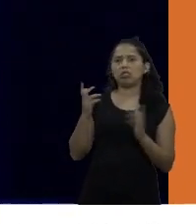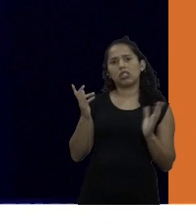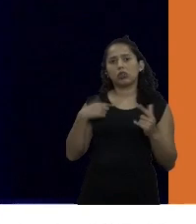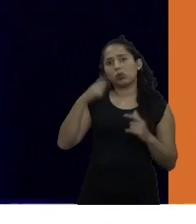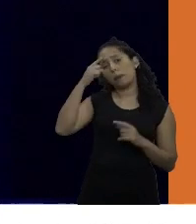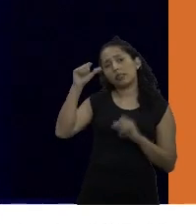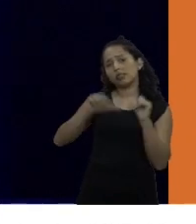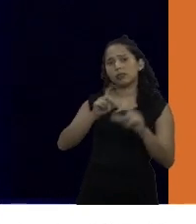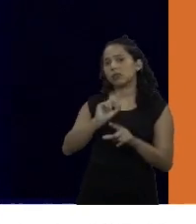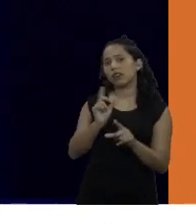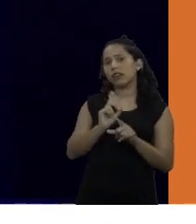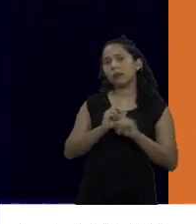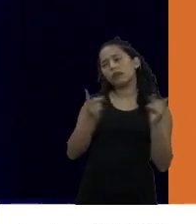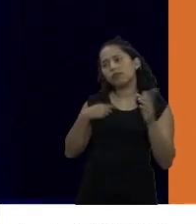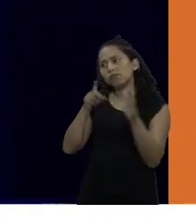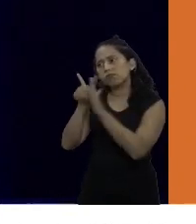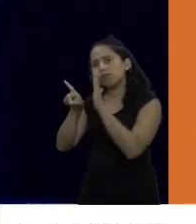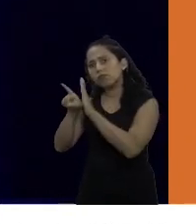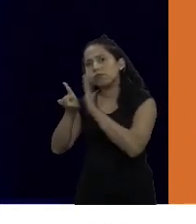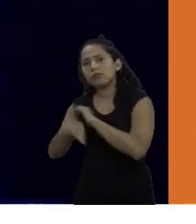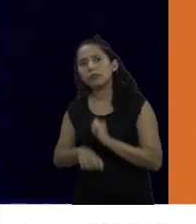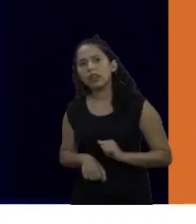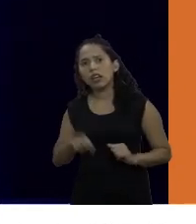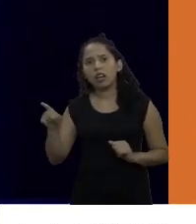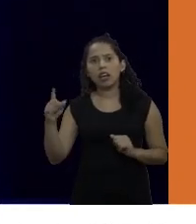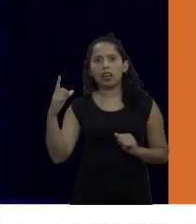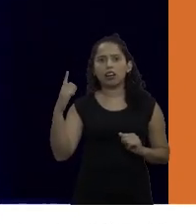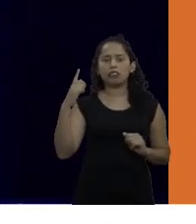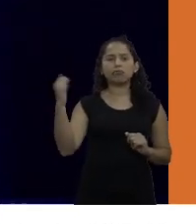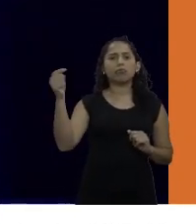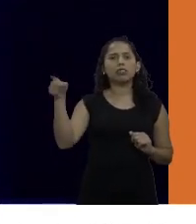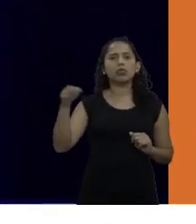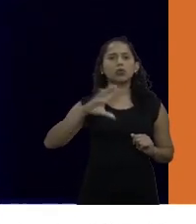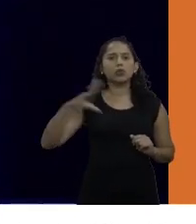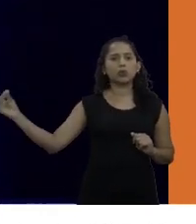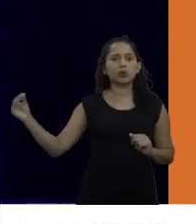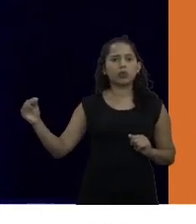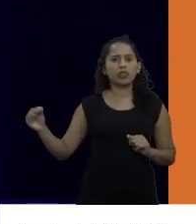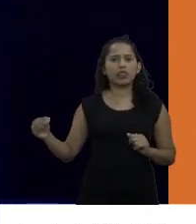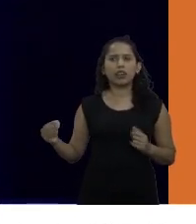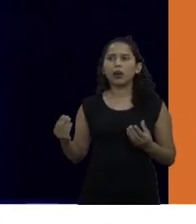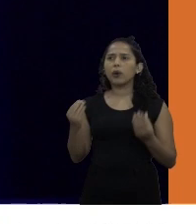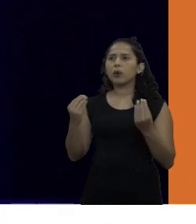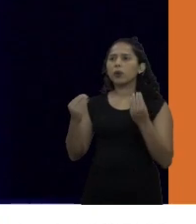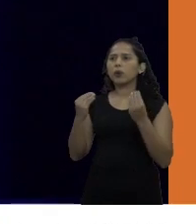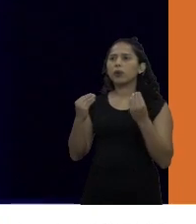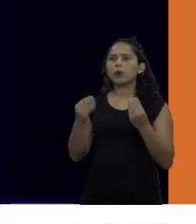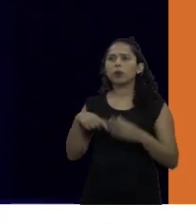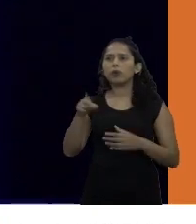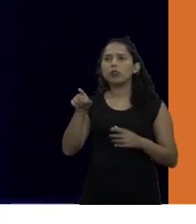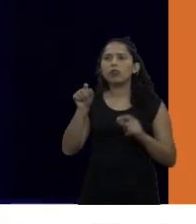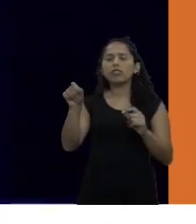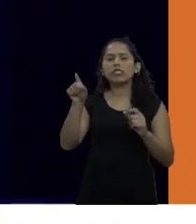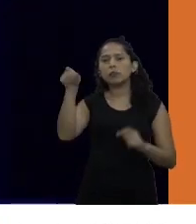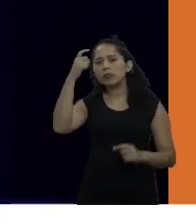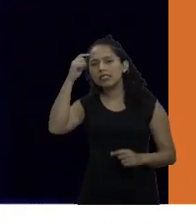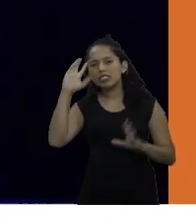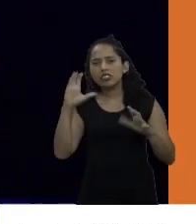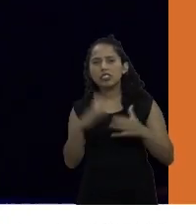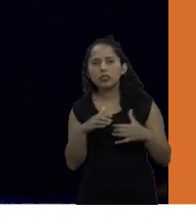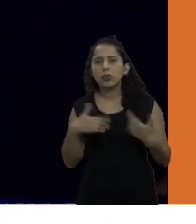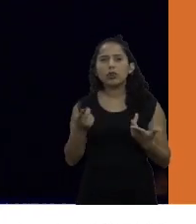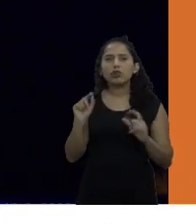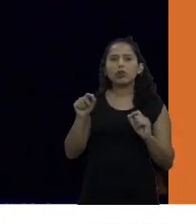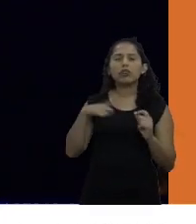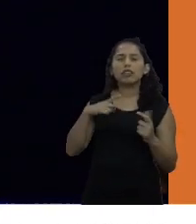para a recrutadora. Eu fiz algumas perguntas e ela sumiu. Com quem que eu vou trabalhar? Como é que vocês estão pensando o time? Quais são as